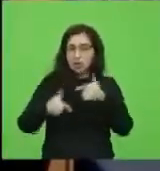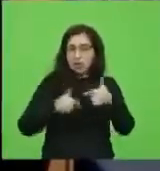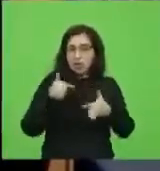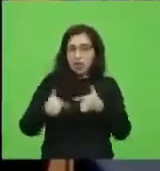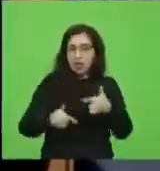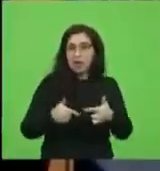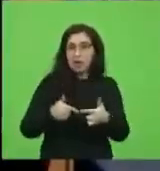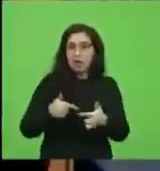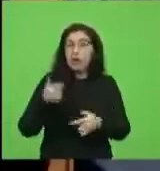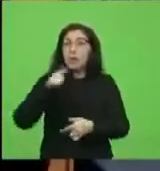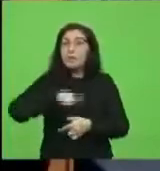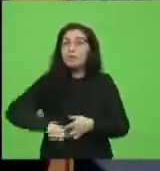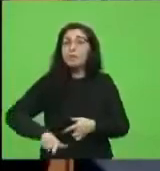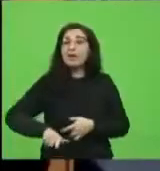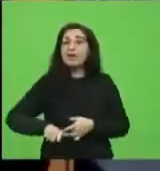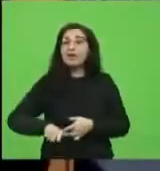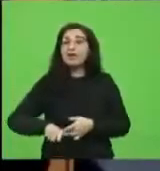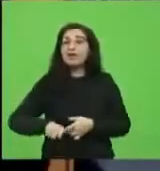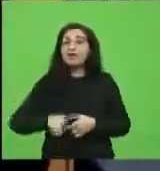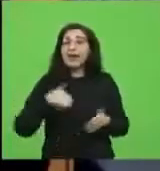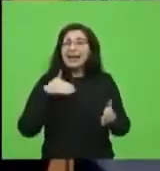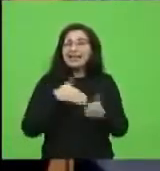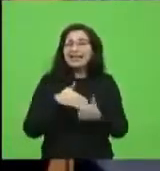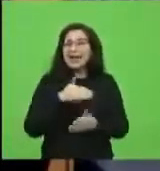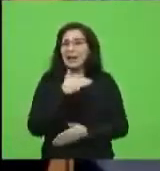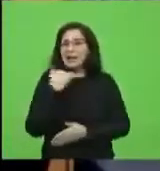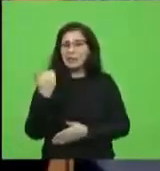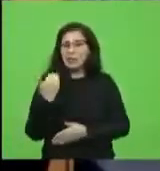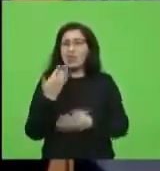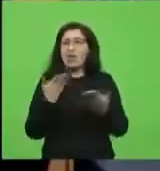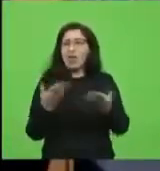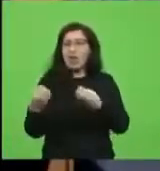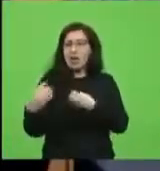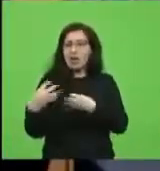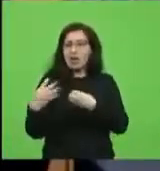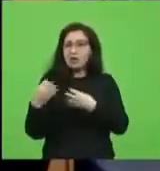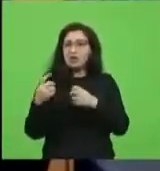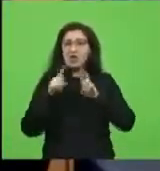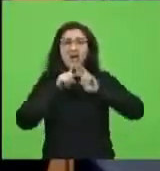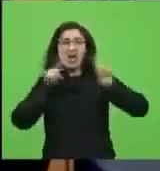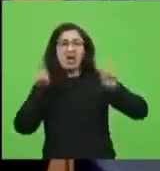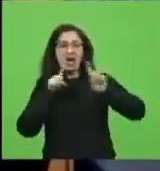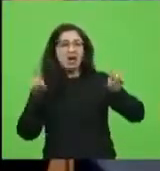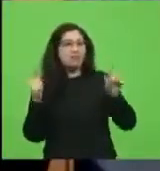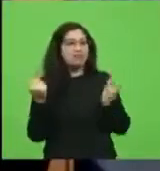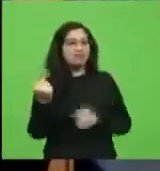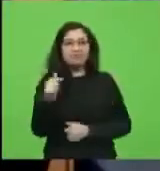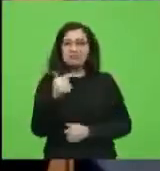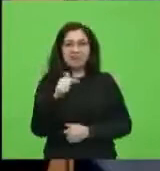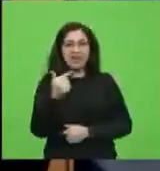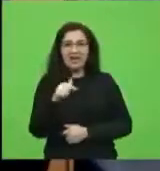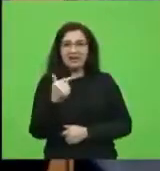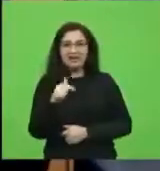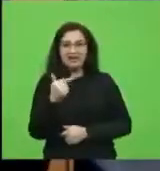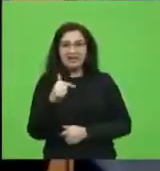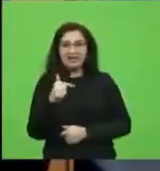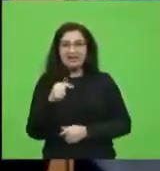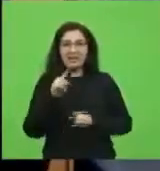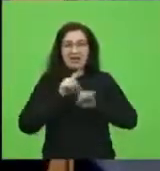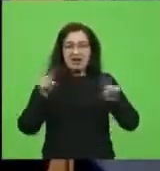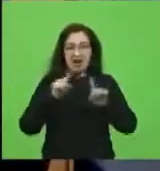me deu o exemplo. Até o último momento, até o último suspiro, ela nunca reclamou. Ela nunca abriu a boca para falar